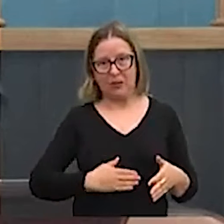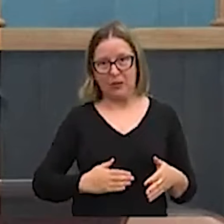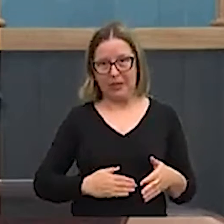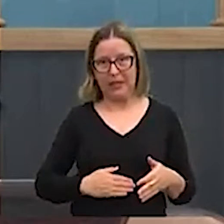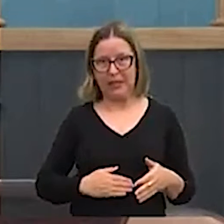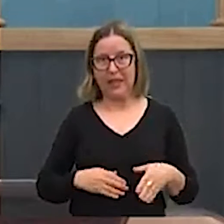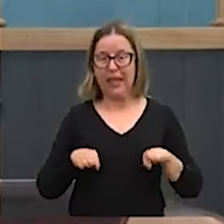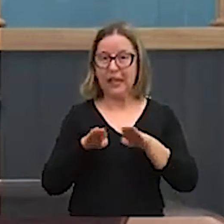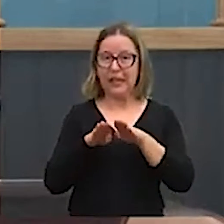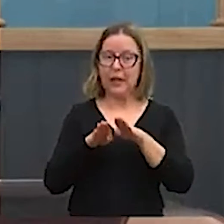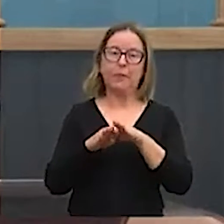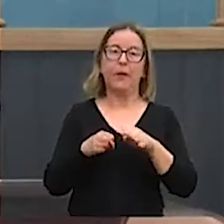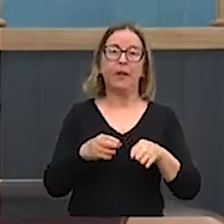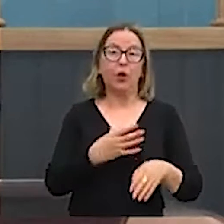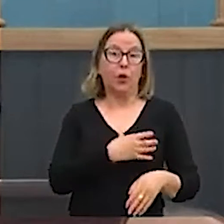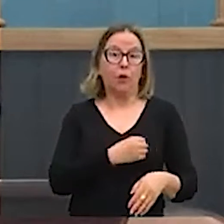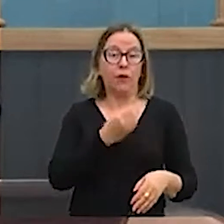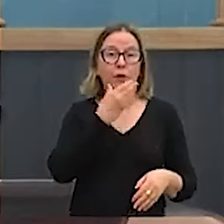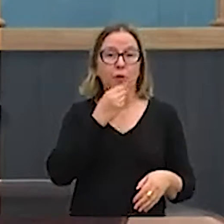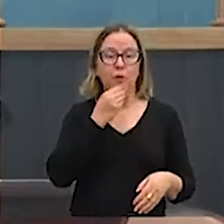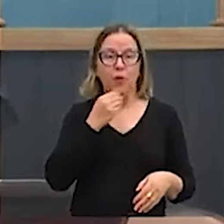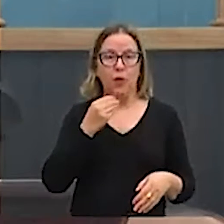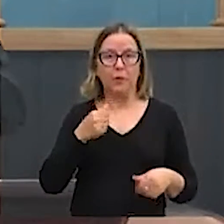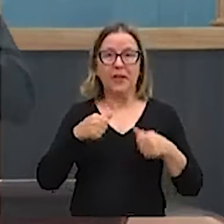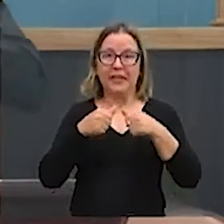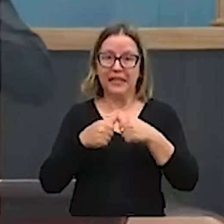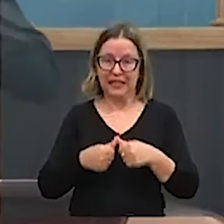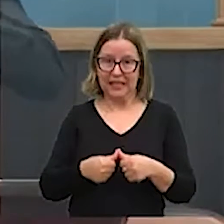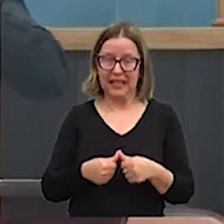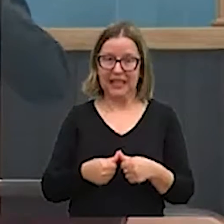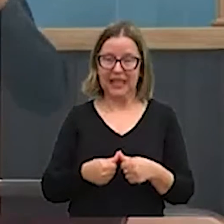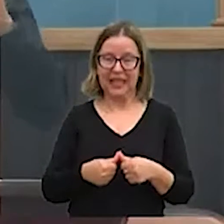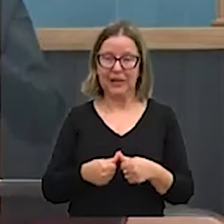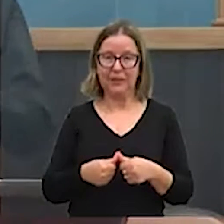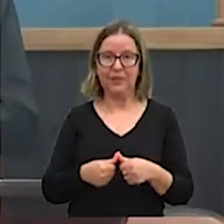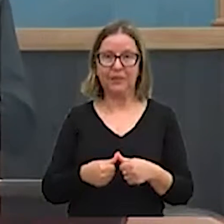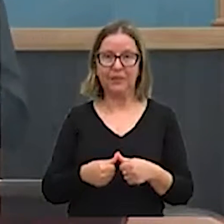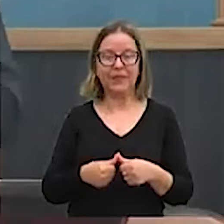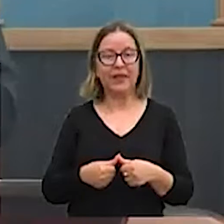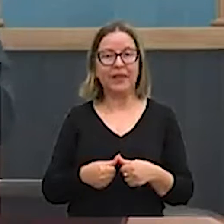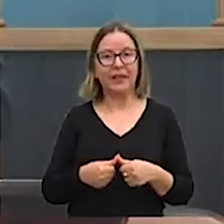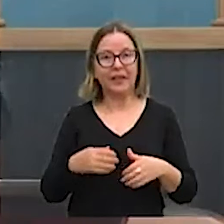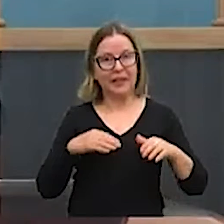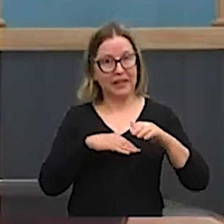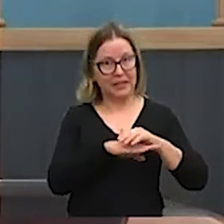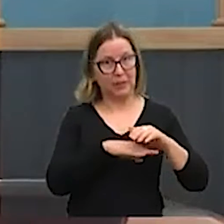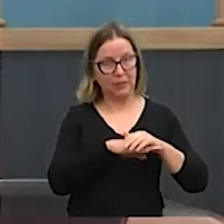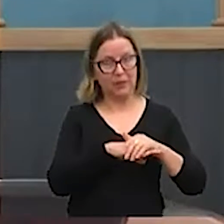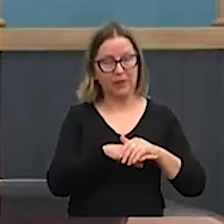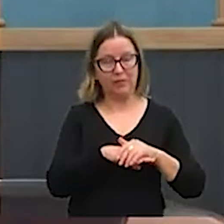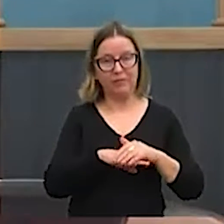terra, estará na sepultura. Então, por essas e outras razões, eu acredito que